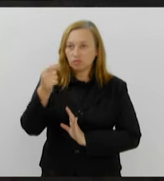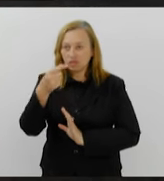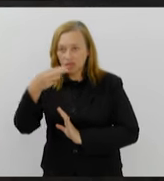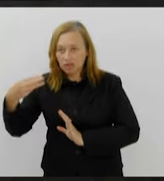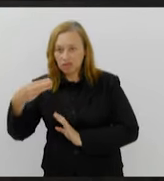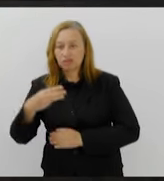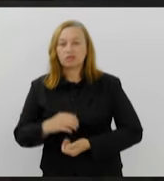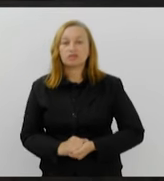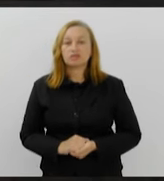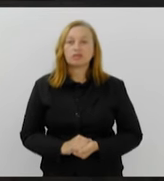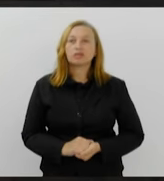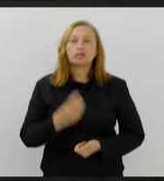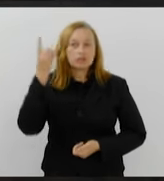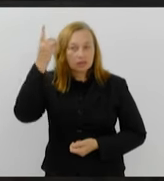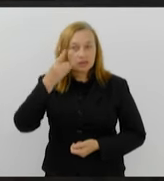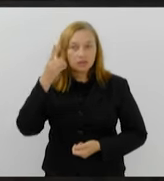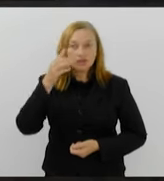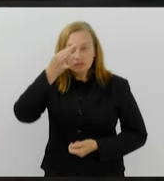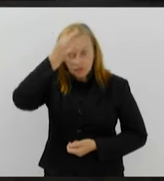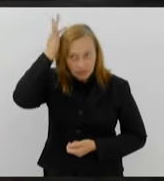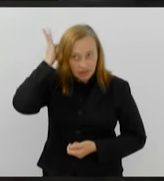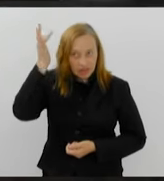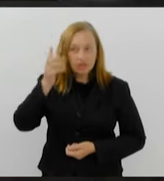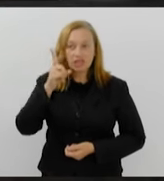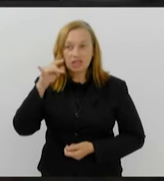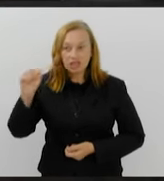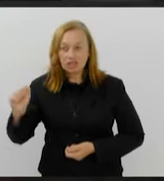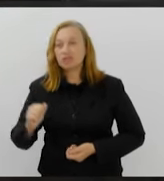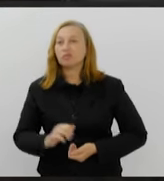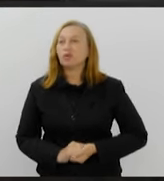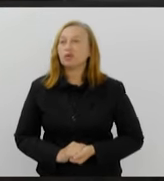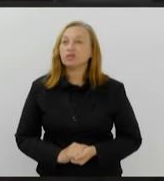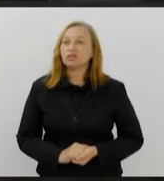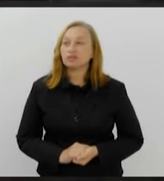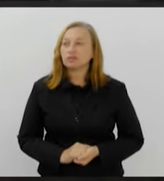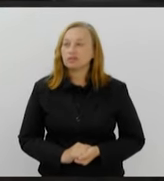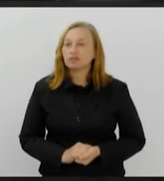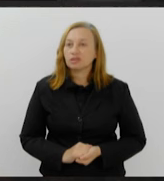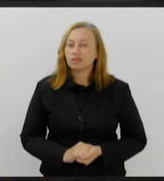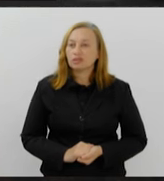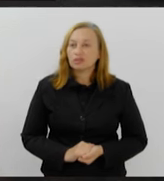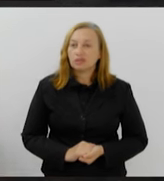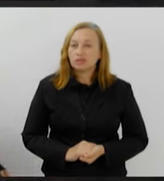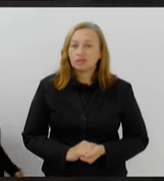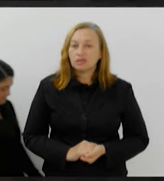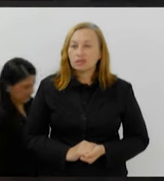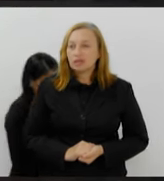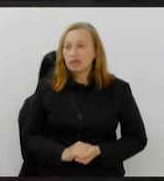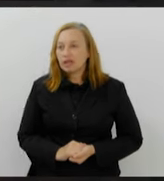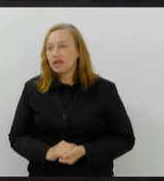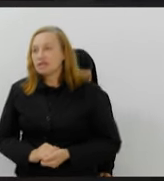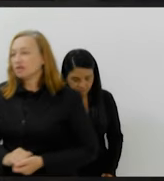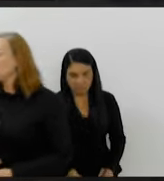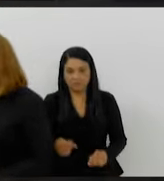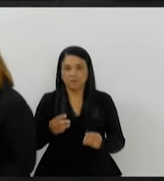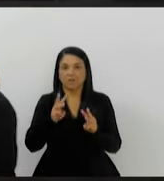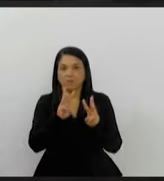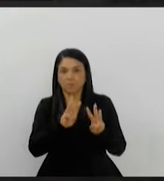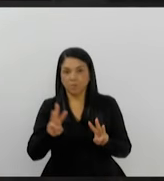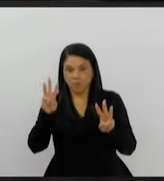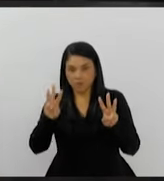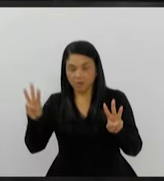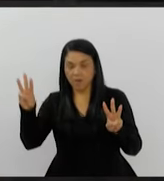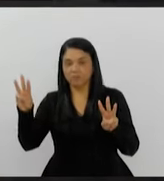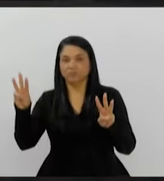2023 de autoria dos deputados Fred Pacheco e Índia armelau que dispõe sobre a criação de um portal de atendimento comunicação e